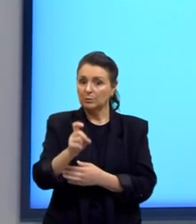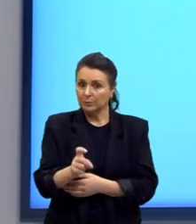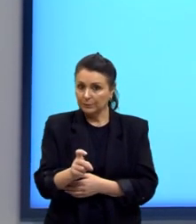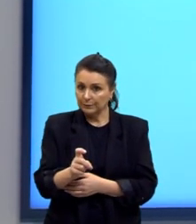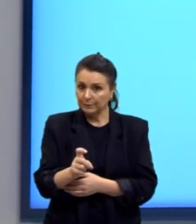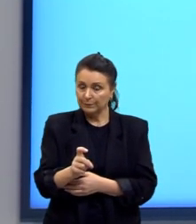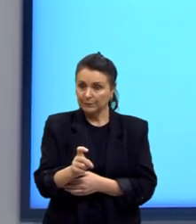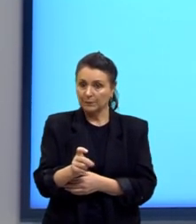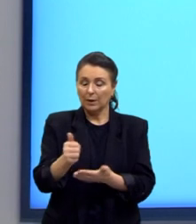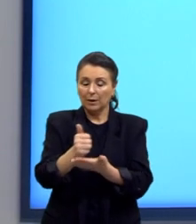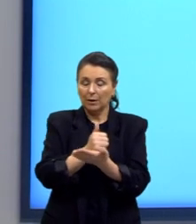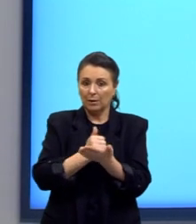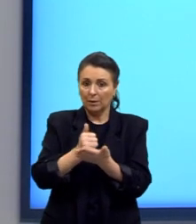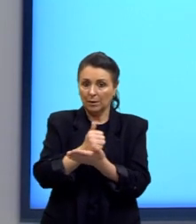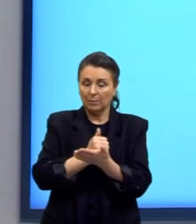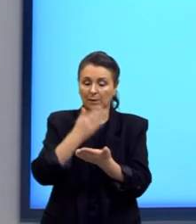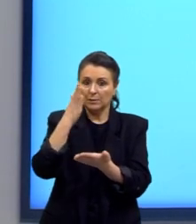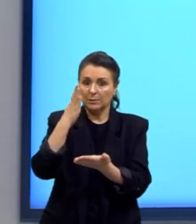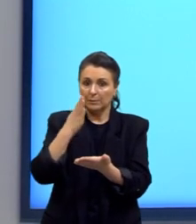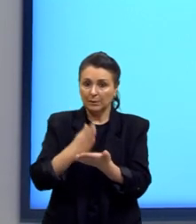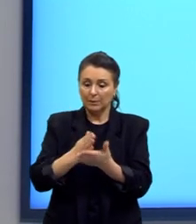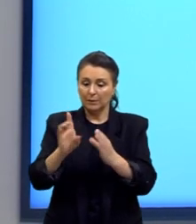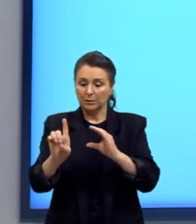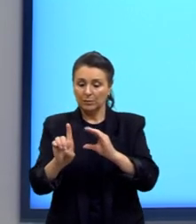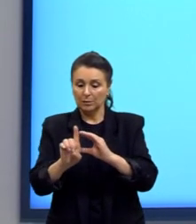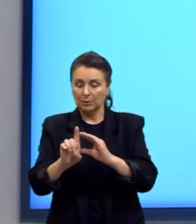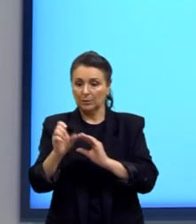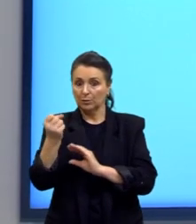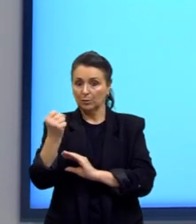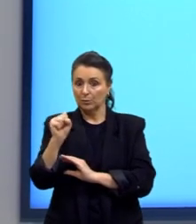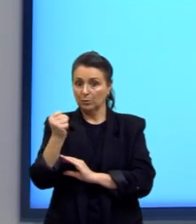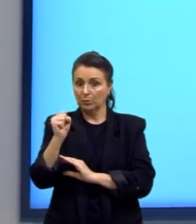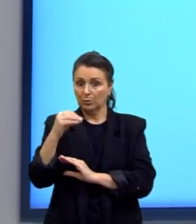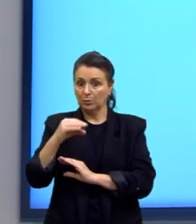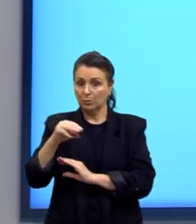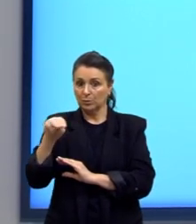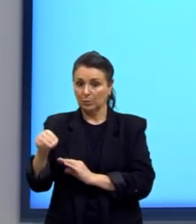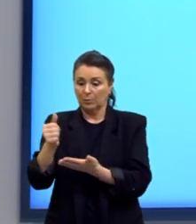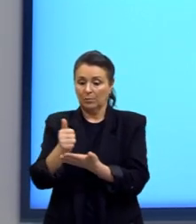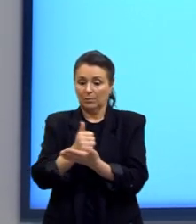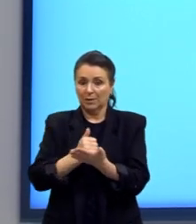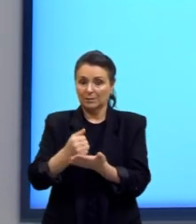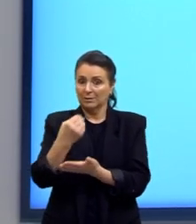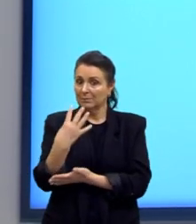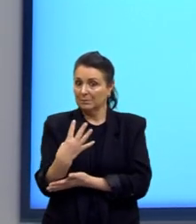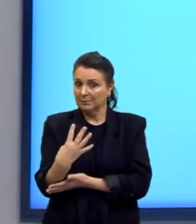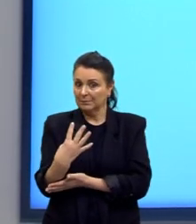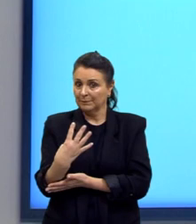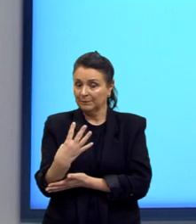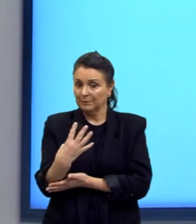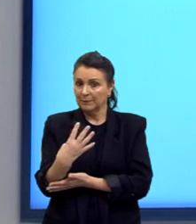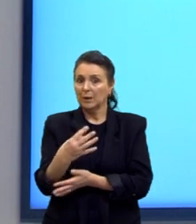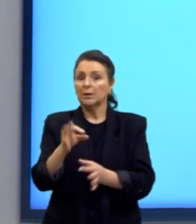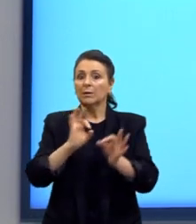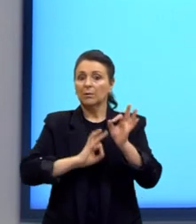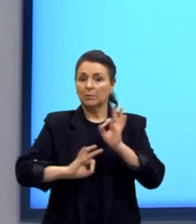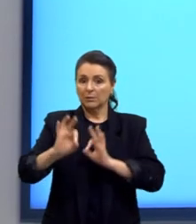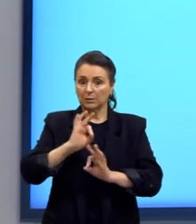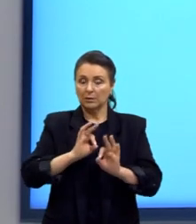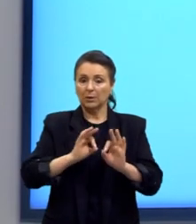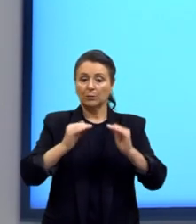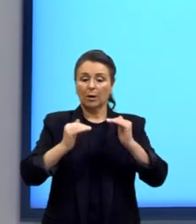x e a base seria metade do diâmetro de 8 cm tem uma base é quatro tem um montando a